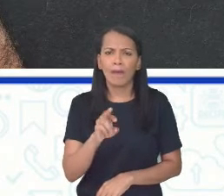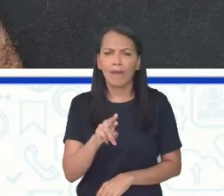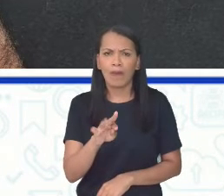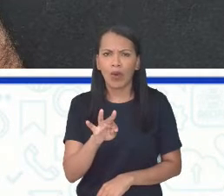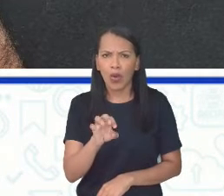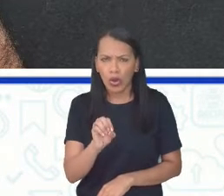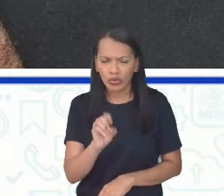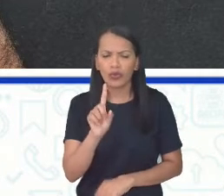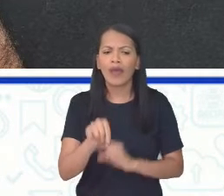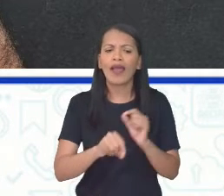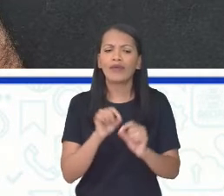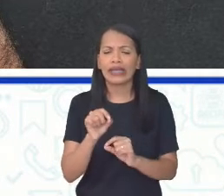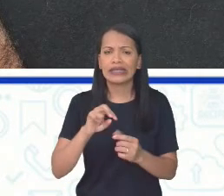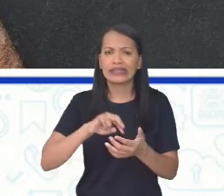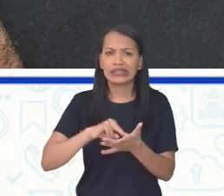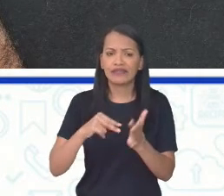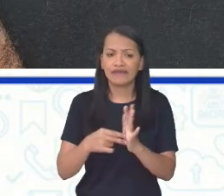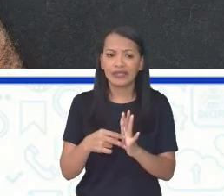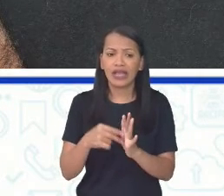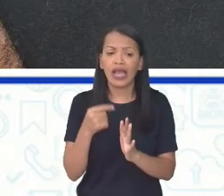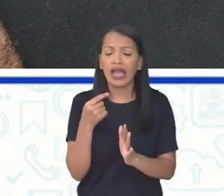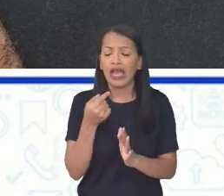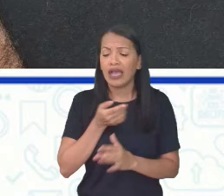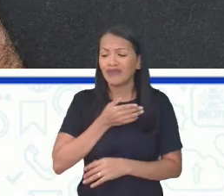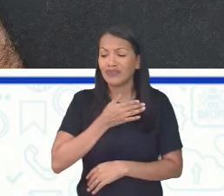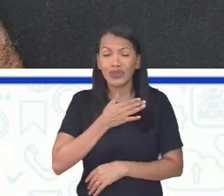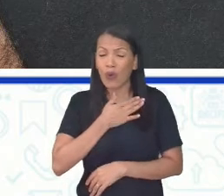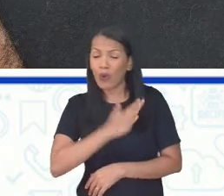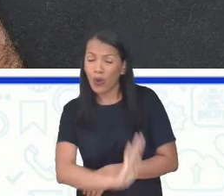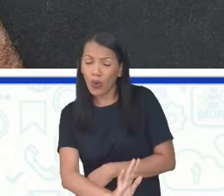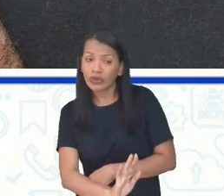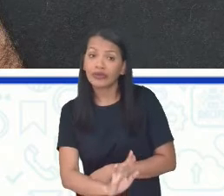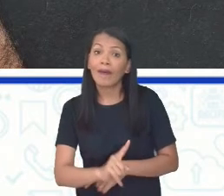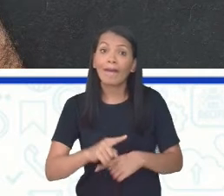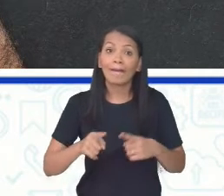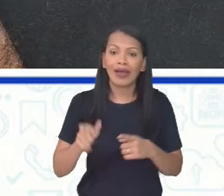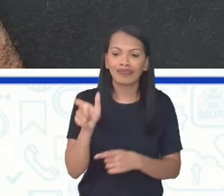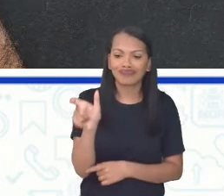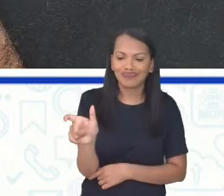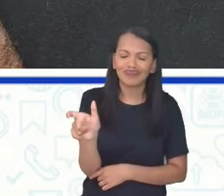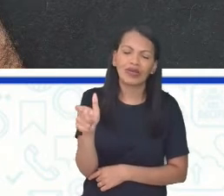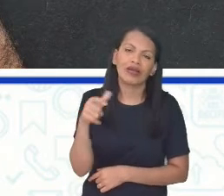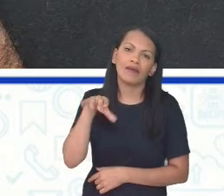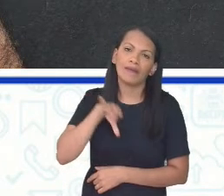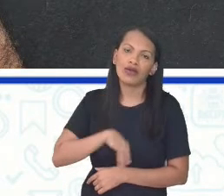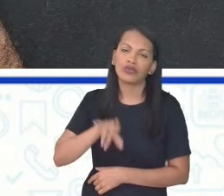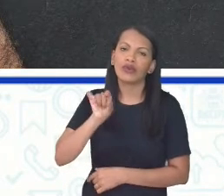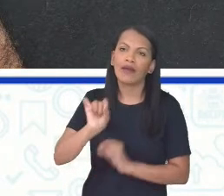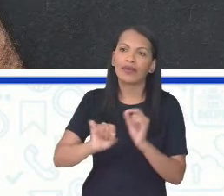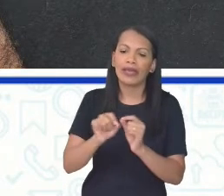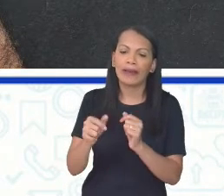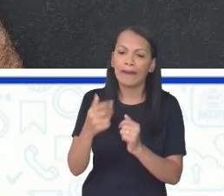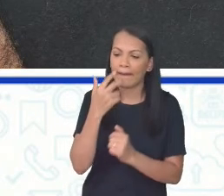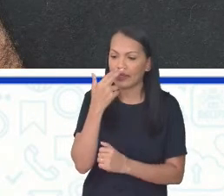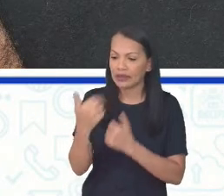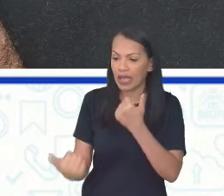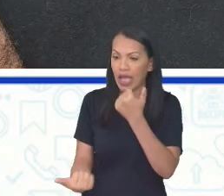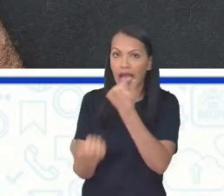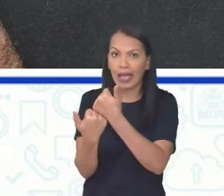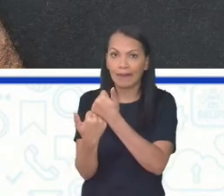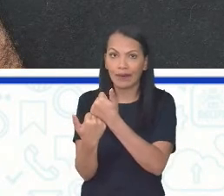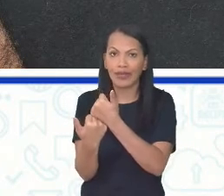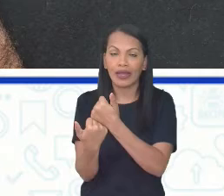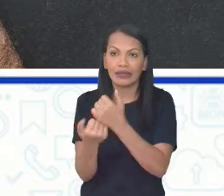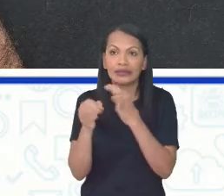é? Então, de certa forma, essa pessoa está dizendo assim, eu não apoio fulano, né? Ele não conta comigo, ela não conta